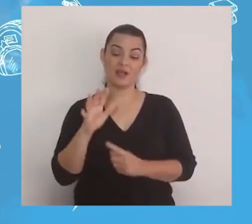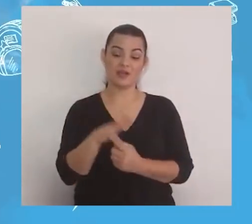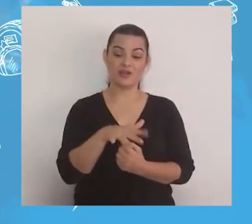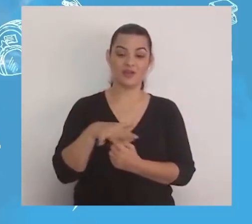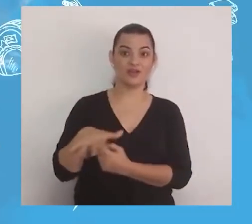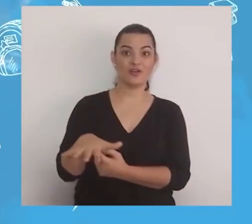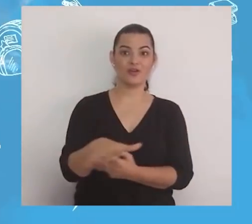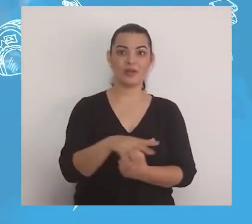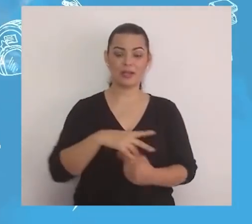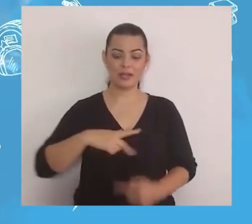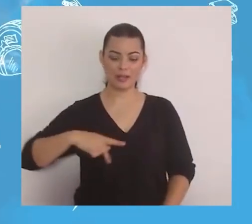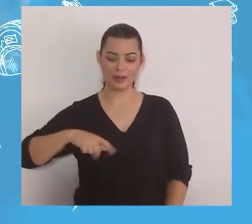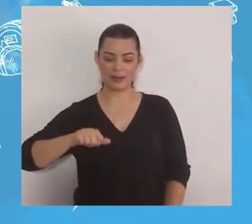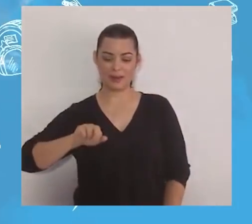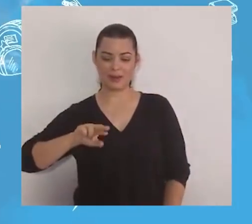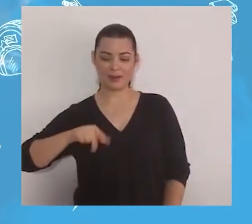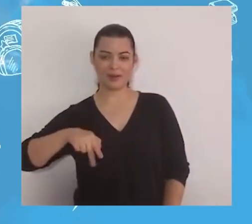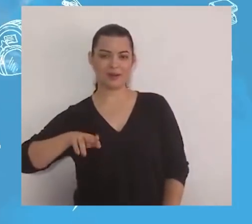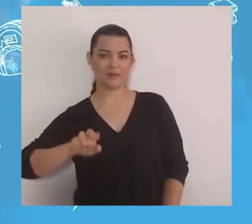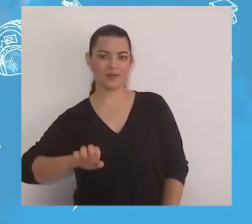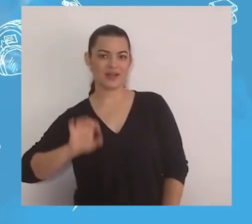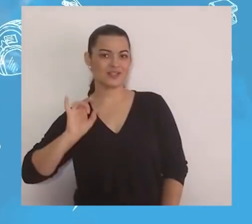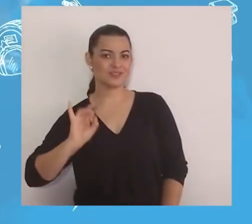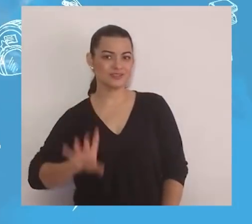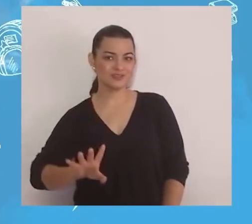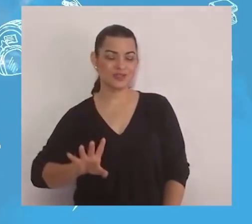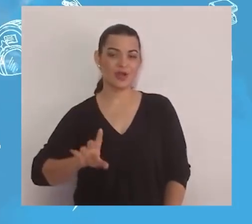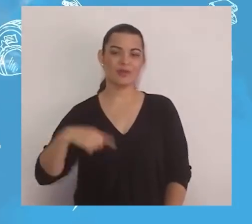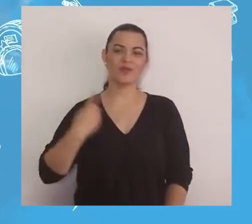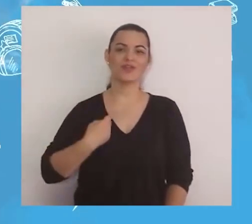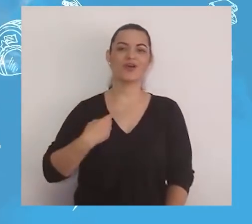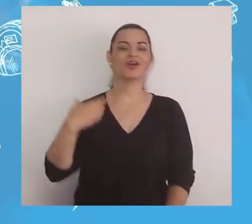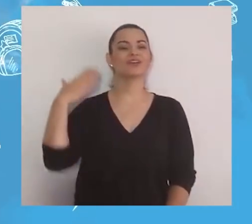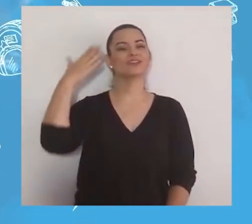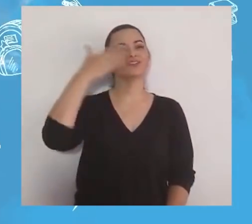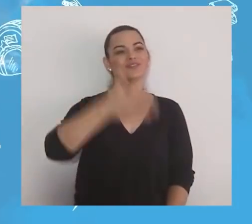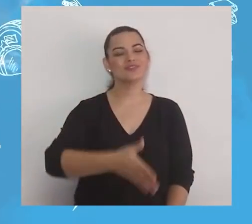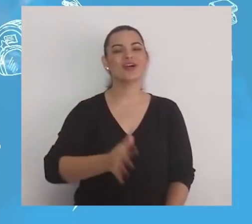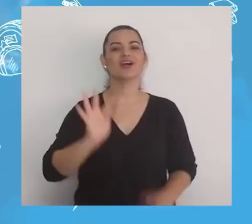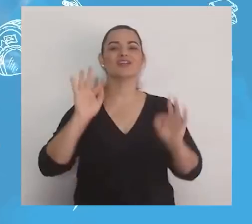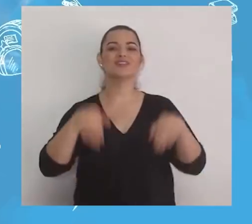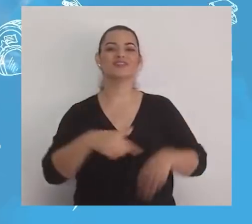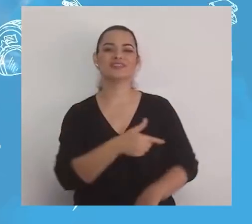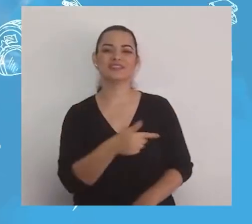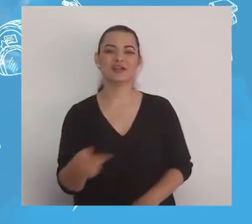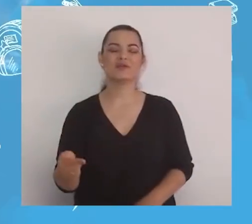onde fica, sabe quais são as atividades disponíveis por lá?